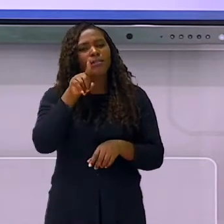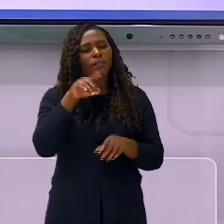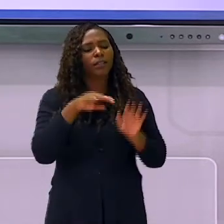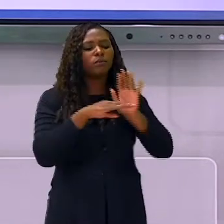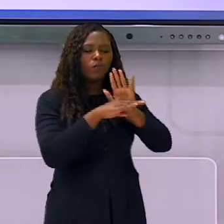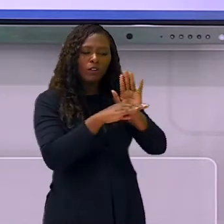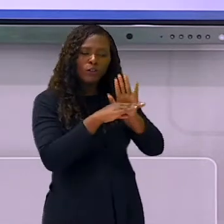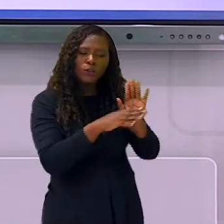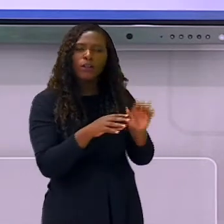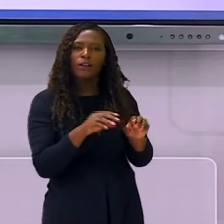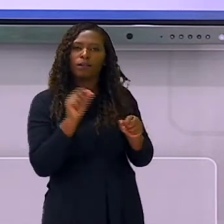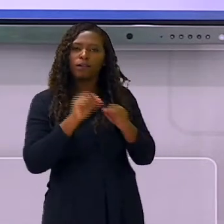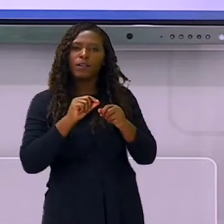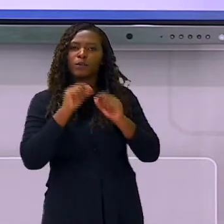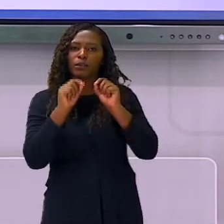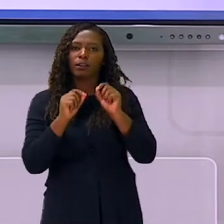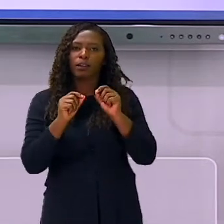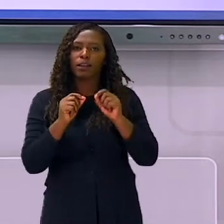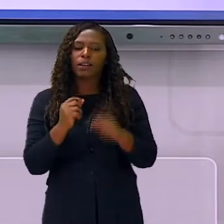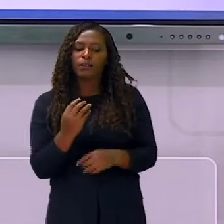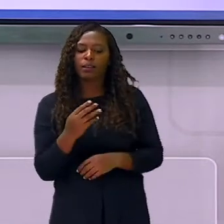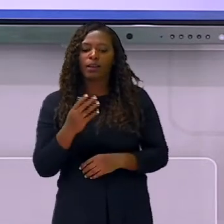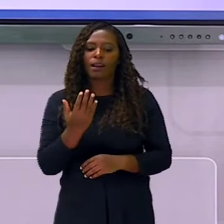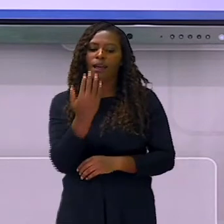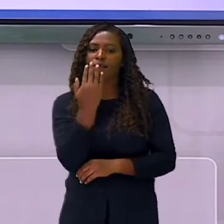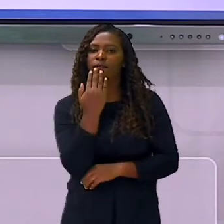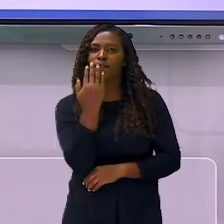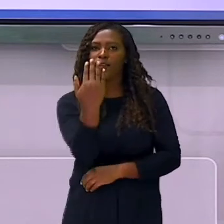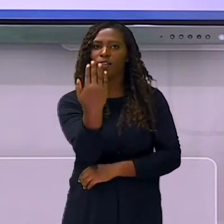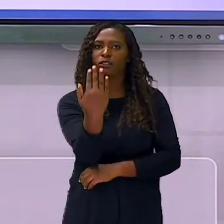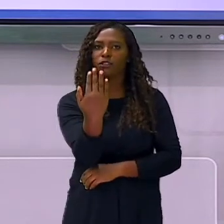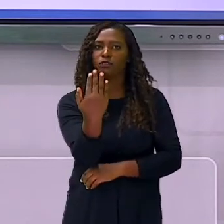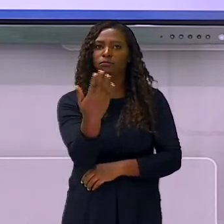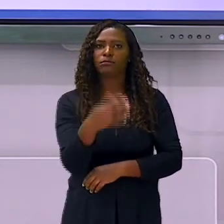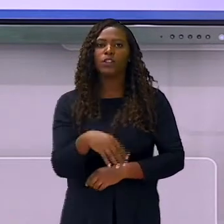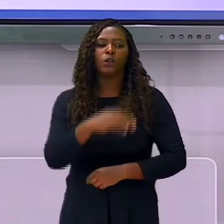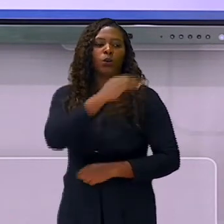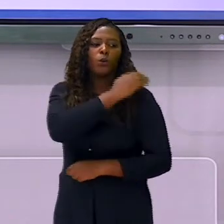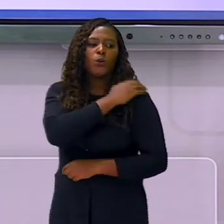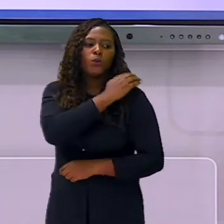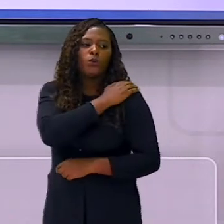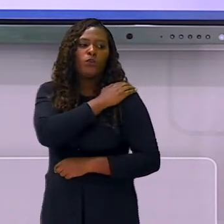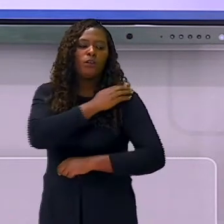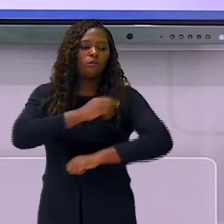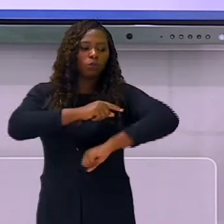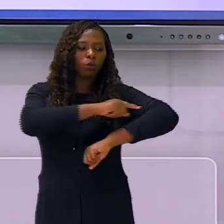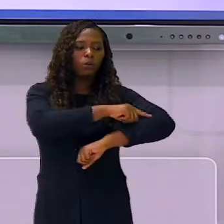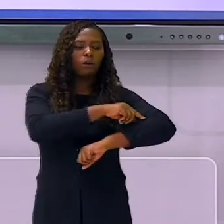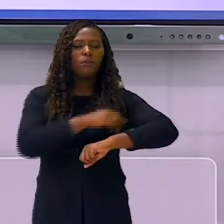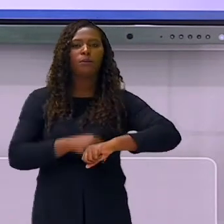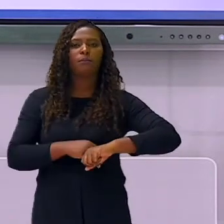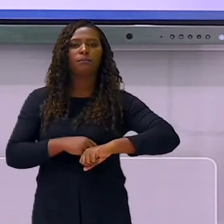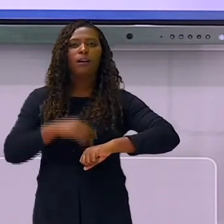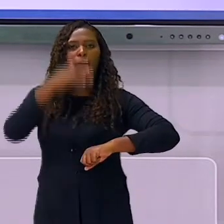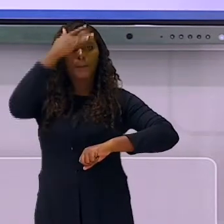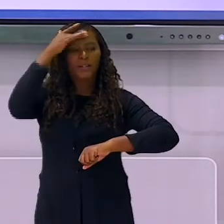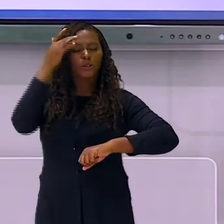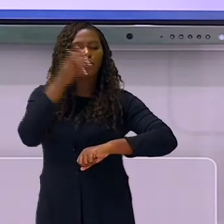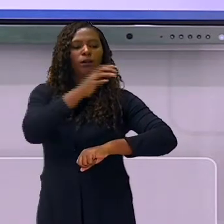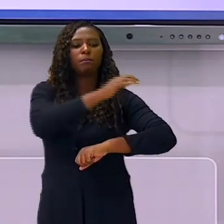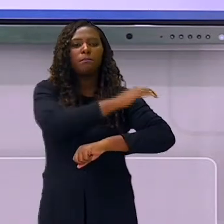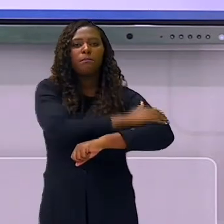dele. Ofereça o seu cotovelo dobrado ou o seu ombro. Dessa forma, a pessoa com